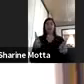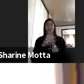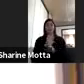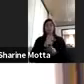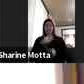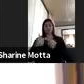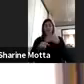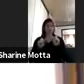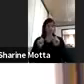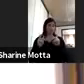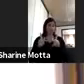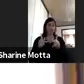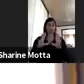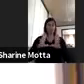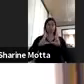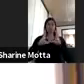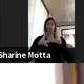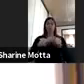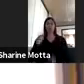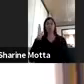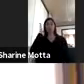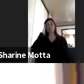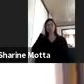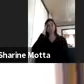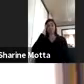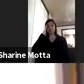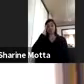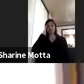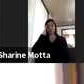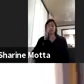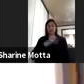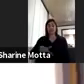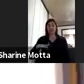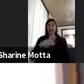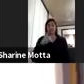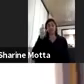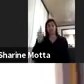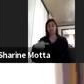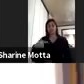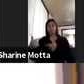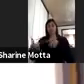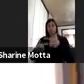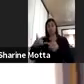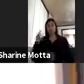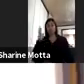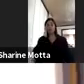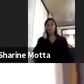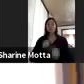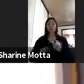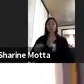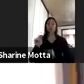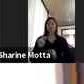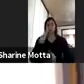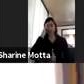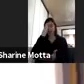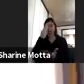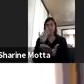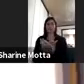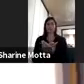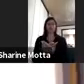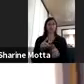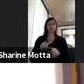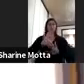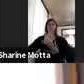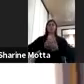já sabia, quem trabalha com direito do trabalho já sabia, quem dizia que acreditava estava mentindo,